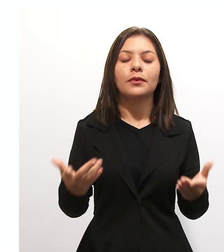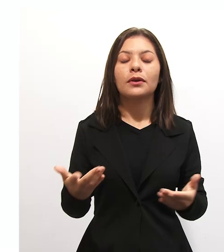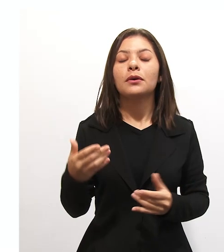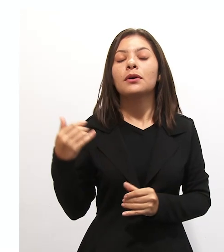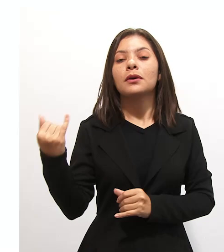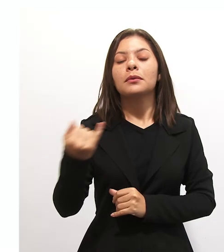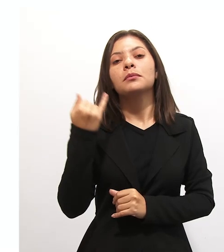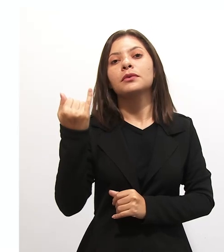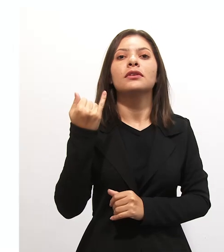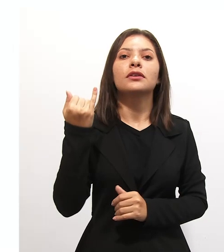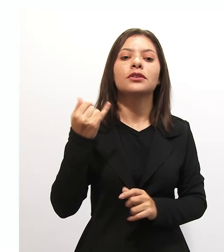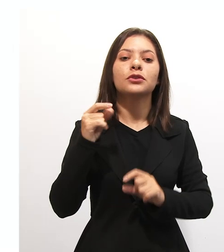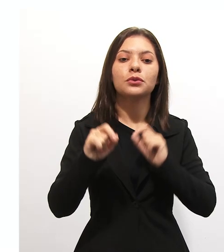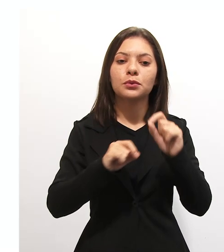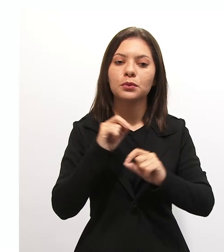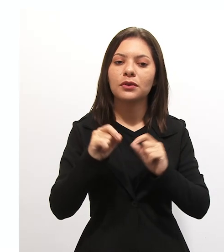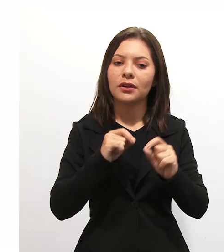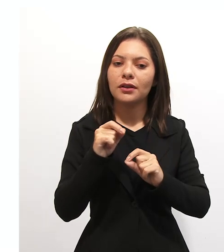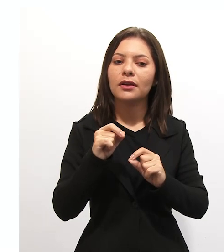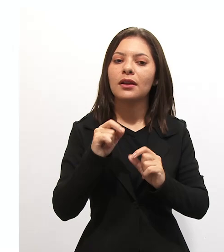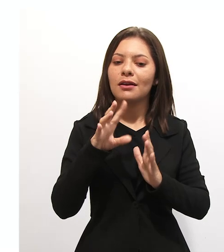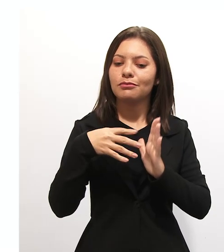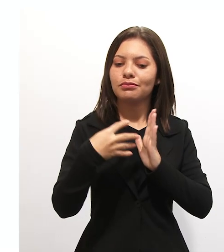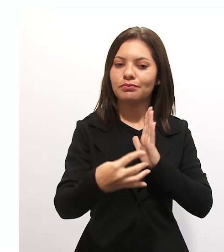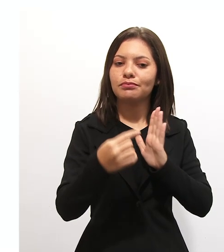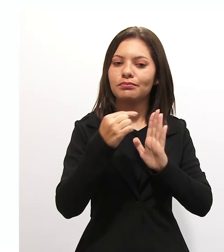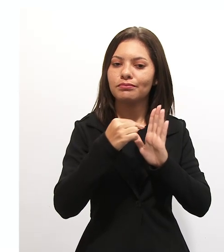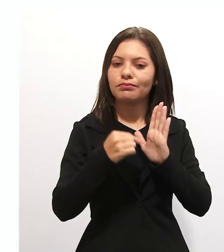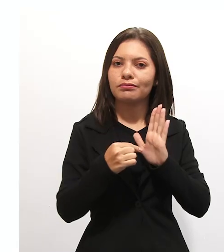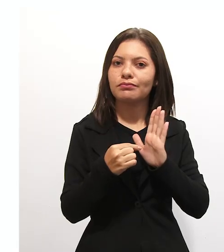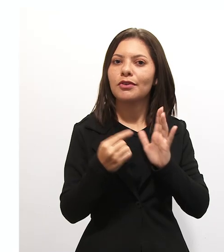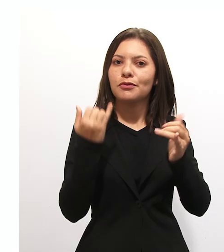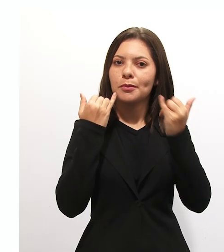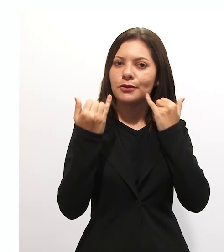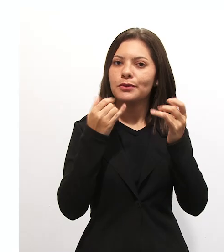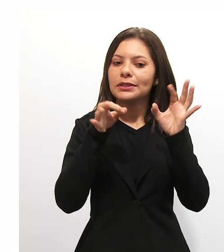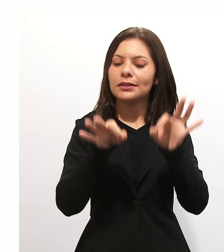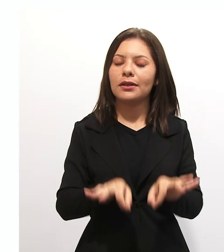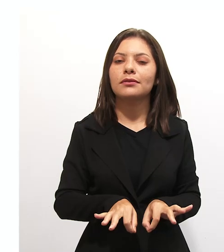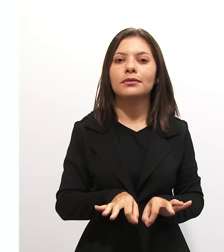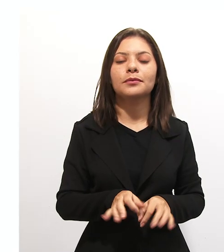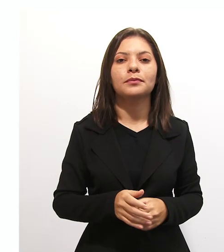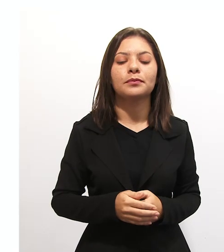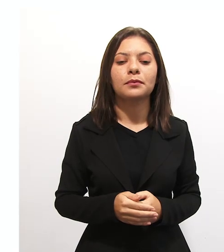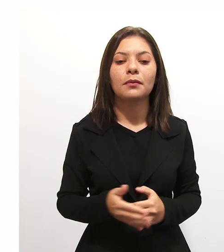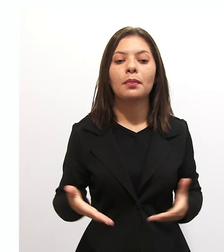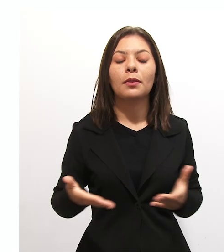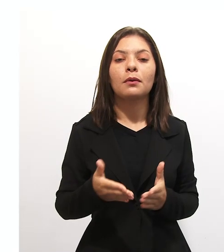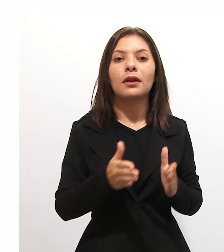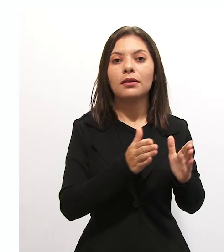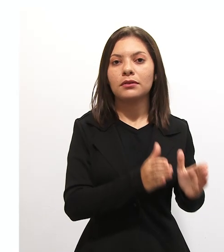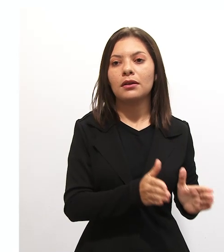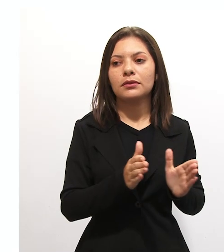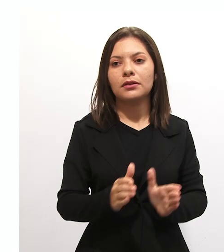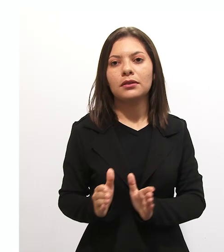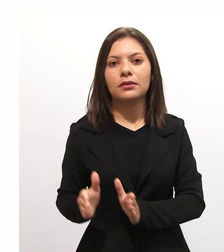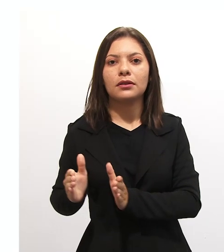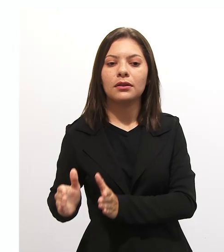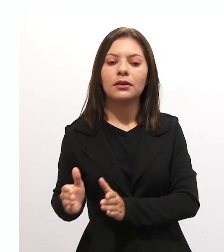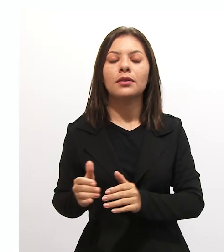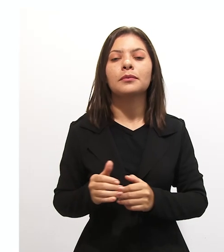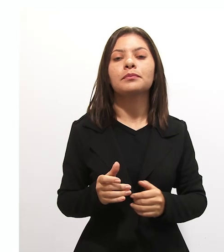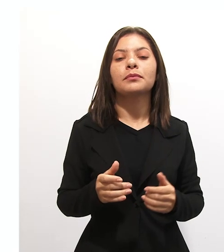ter em mãos essa importante ferramenta. Etapas do processo orçamentário. Um bom